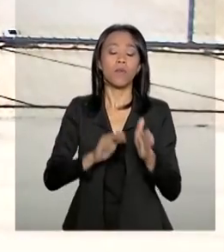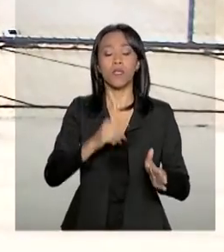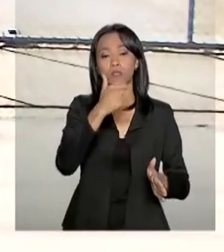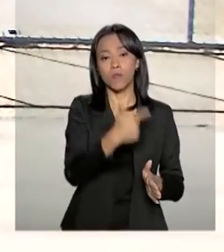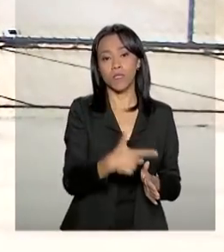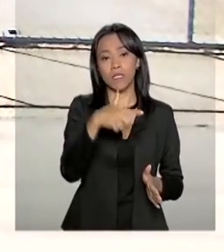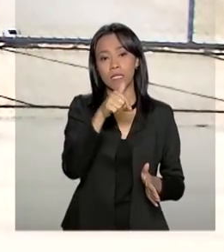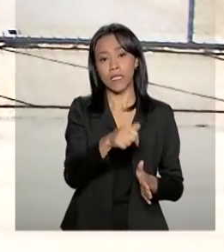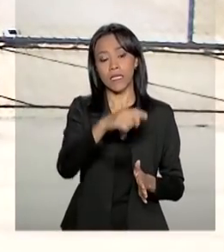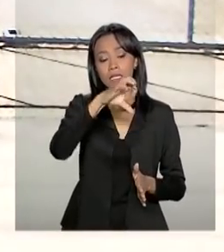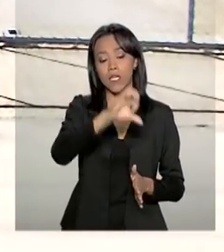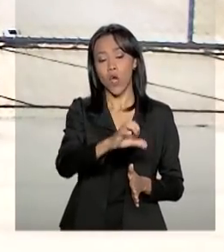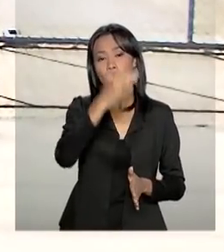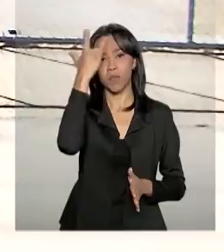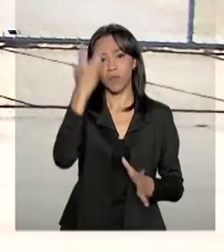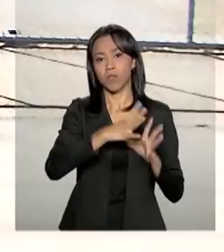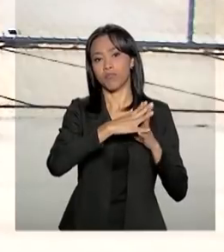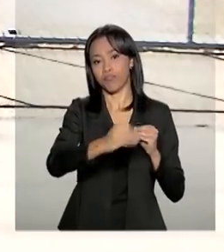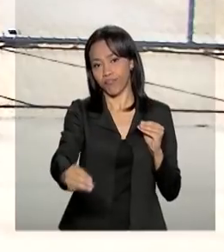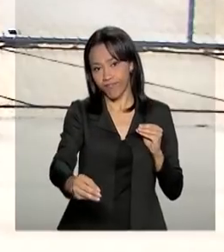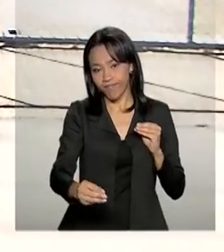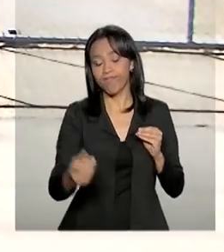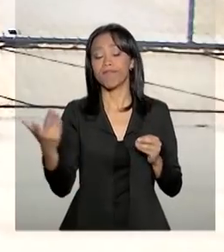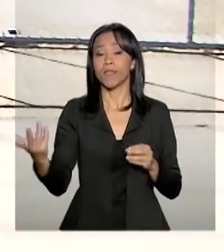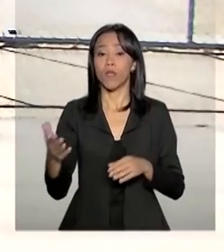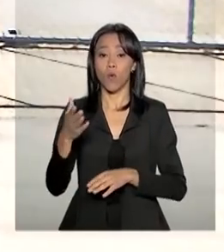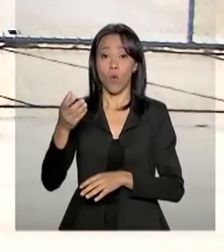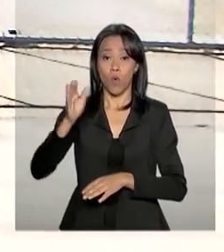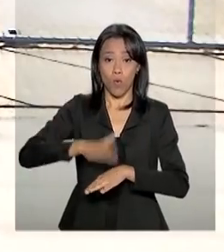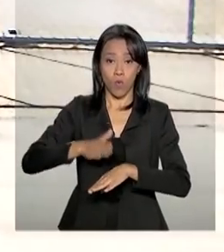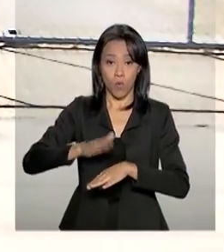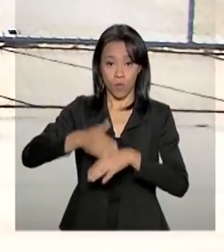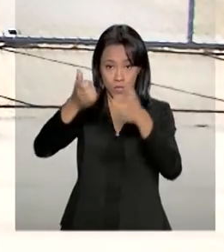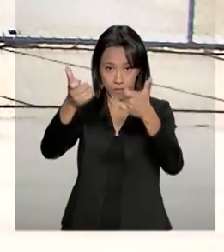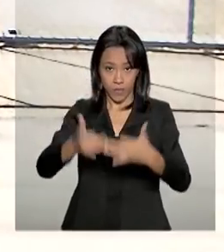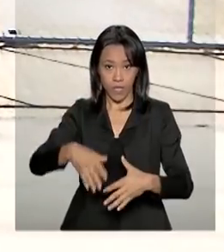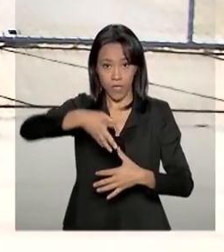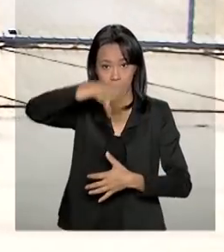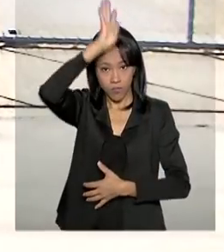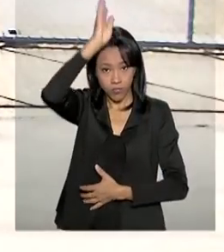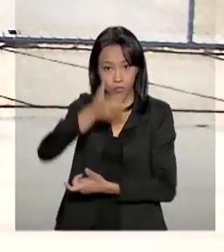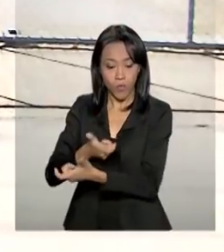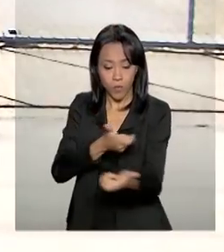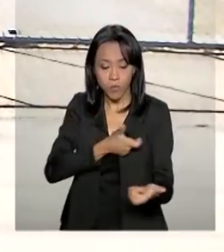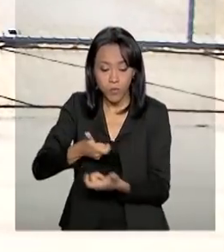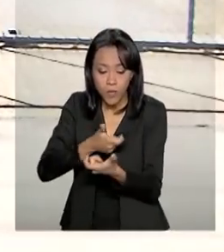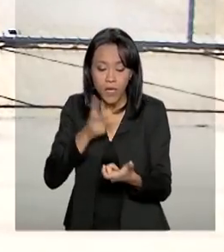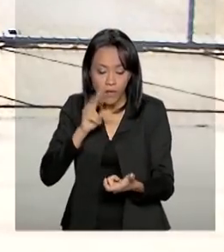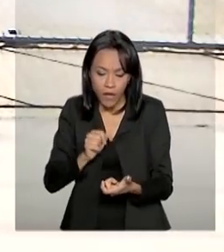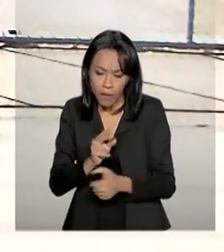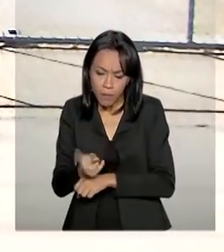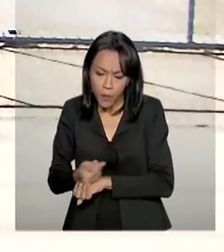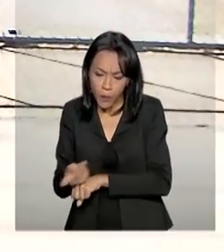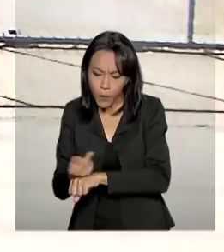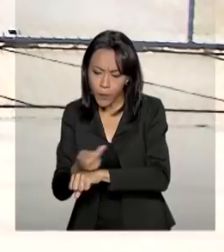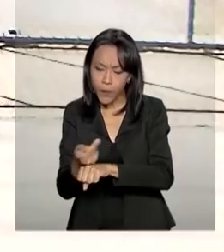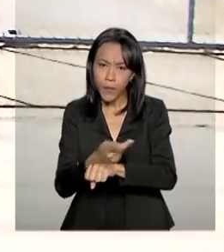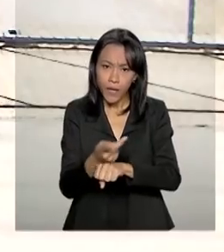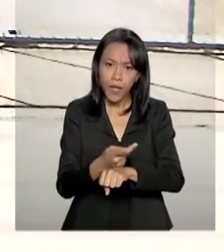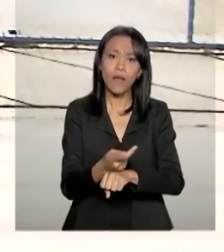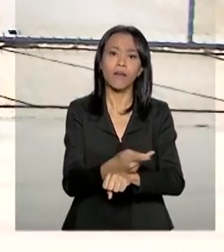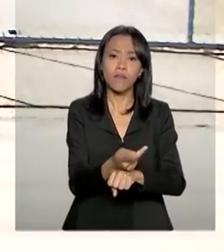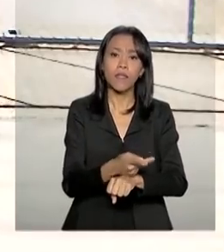279 desaparecidos. Segundo o Corpo de Bombeiros, as buscas hoje vão se concentrar no local onde eles acreditam tenha ido parar